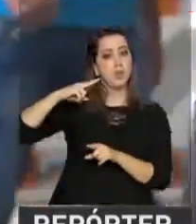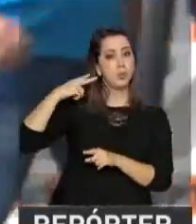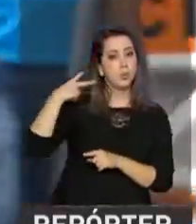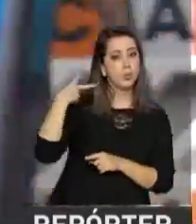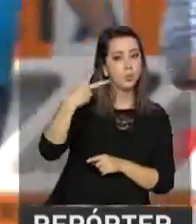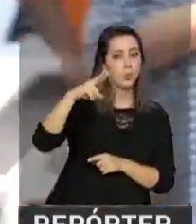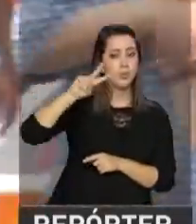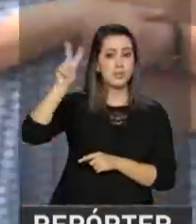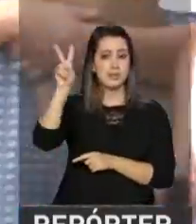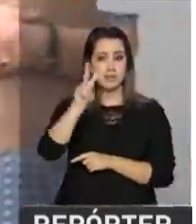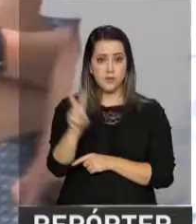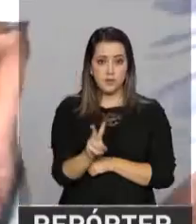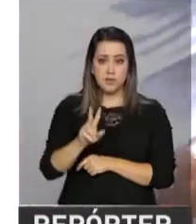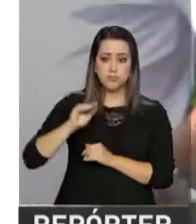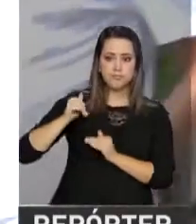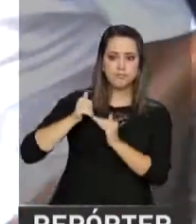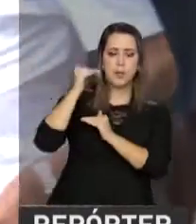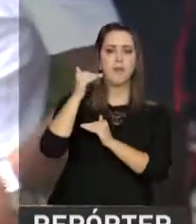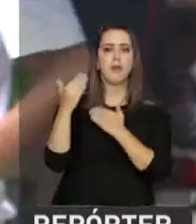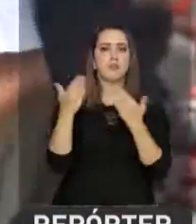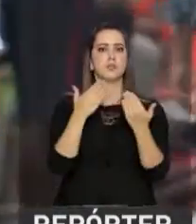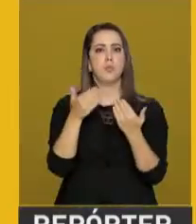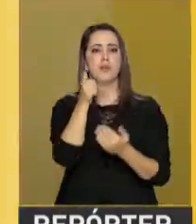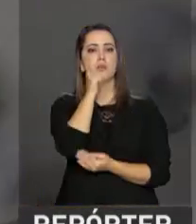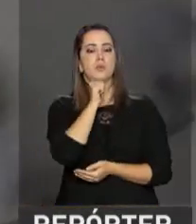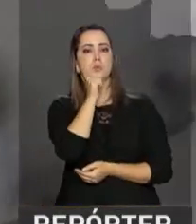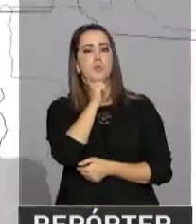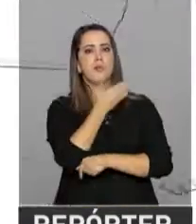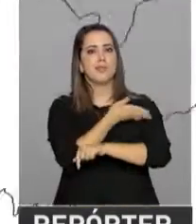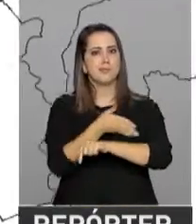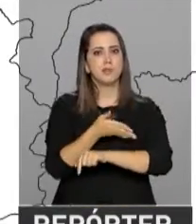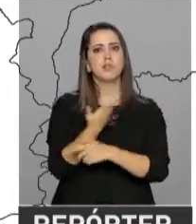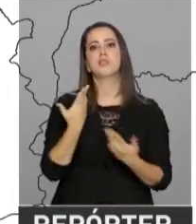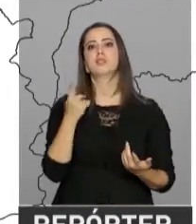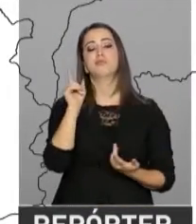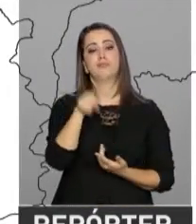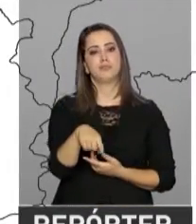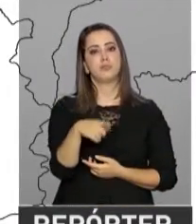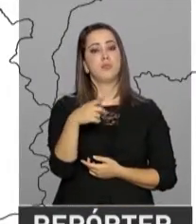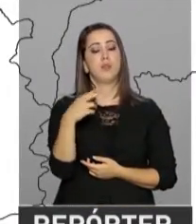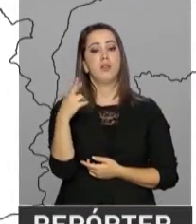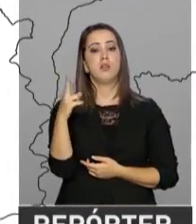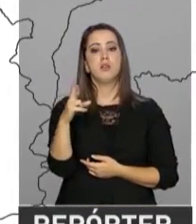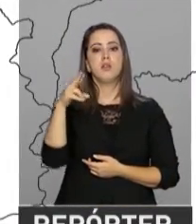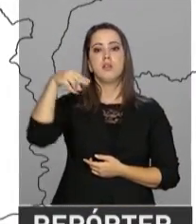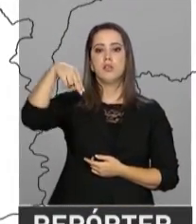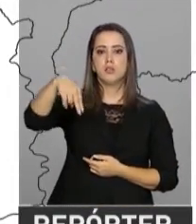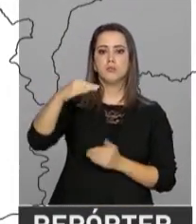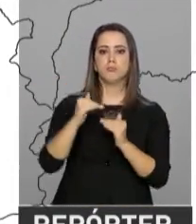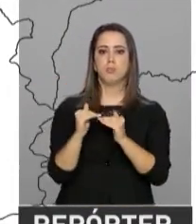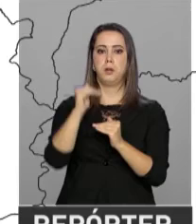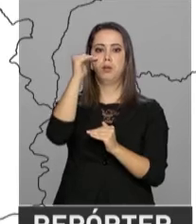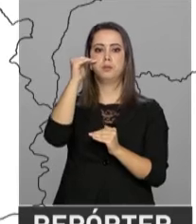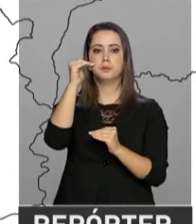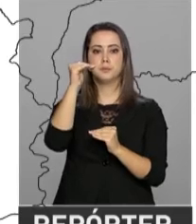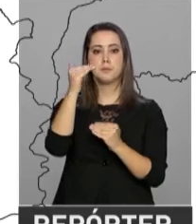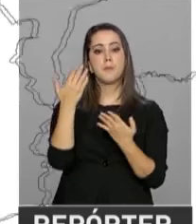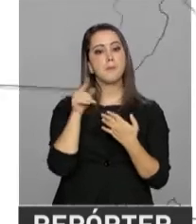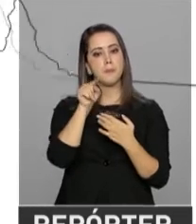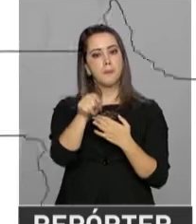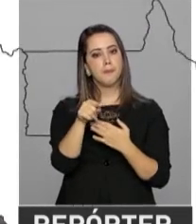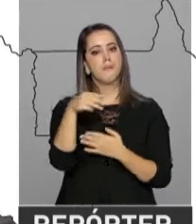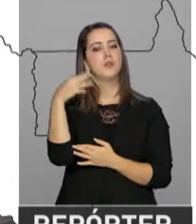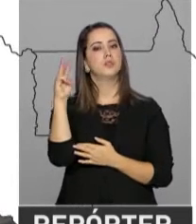de serem assassinadas que jovens brancas rio grande do norte paraíba estão no topo da lista no